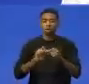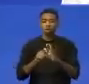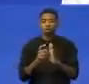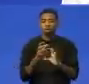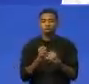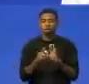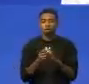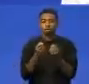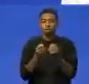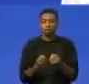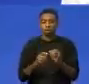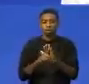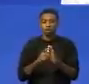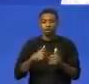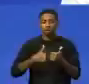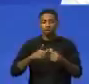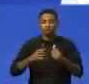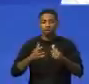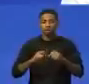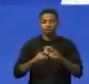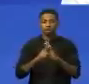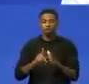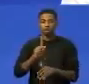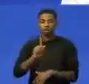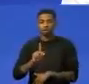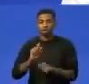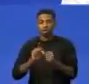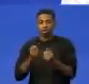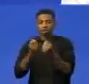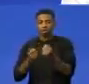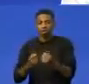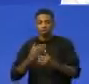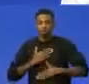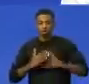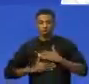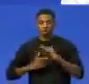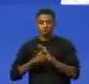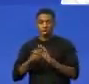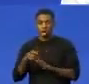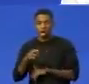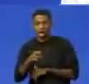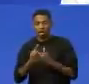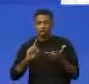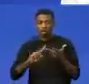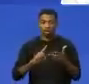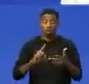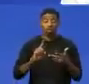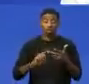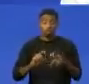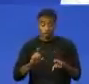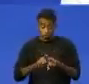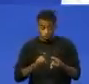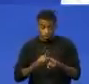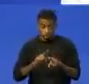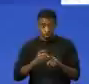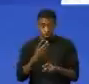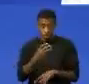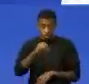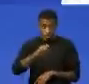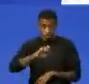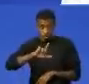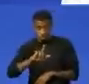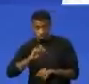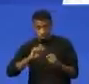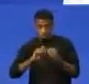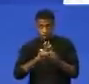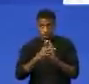cálculo da massa do pesticida por quilograma da massa corporal. Mesma, segunda proporcionalidade, 3 miligramas de pesticida